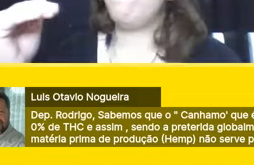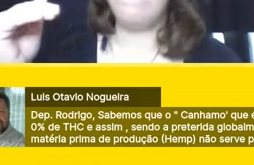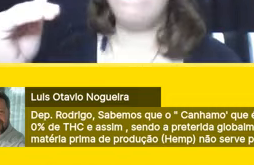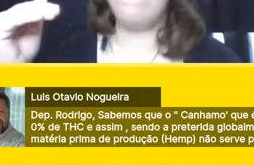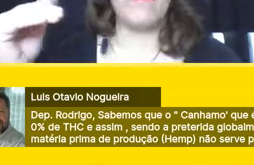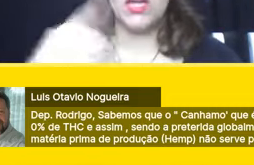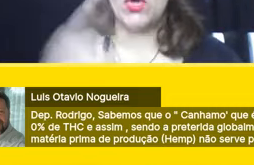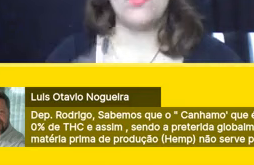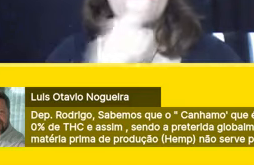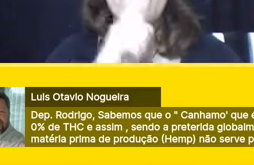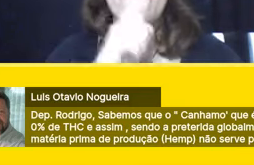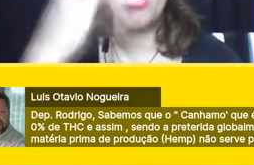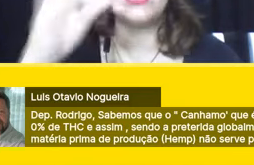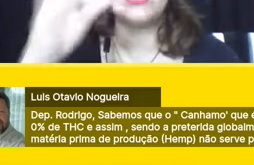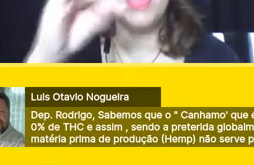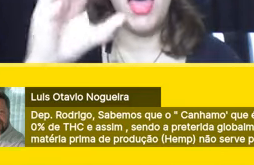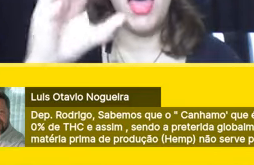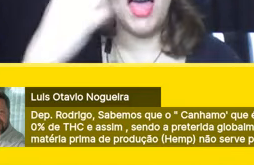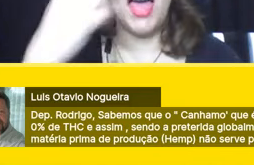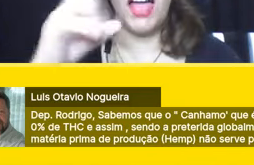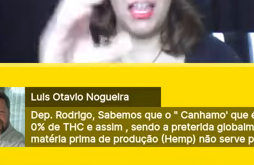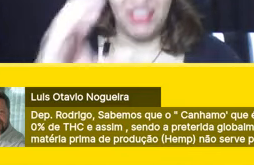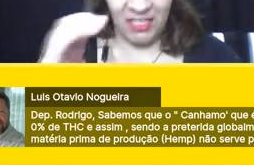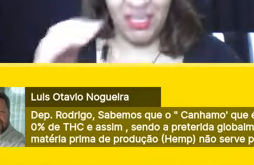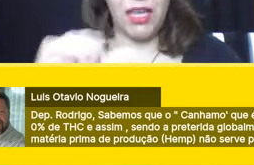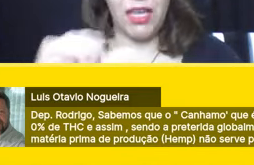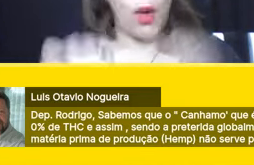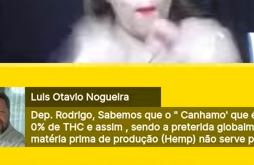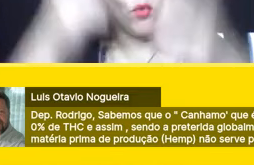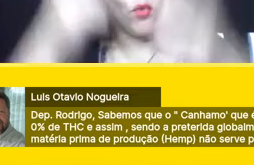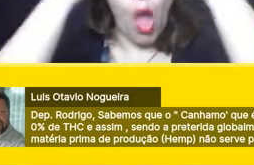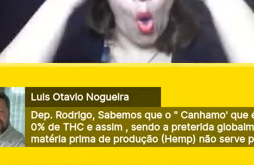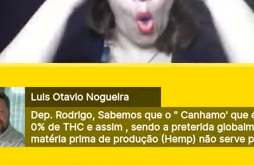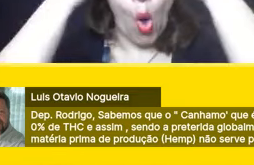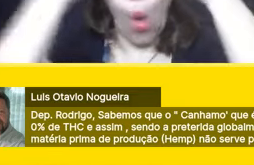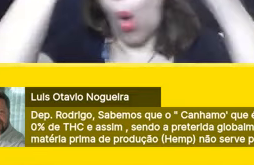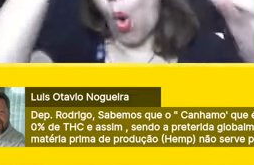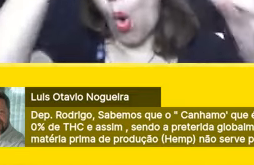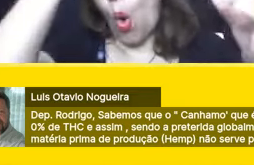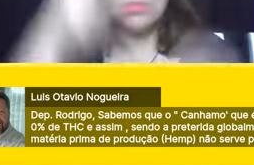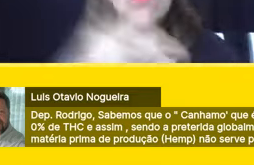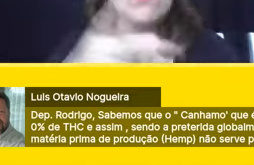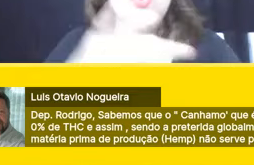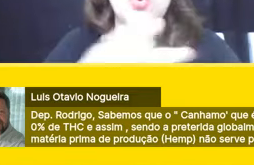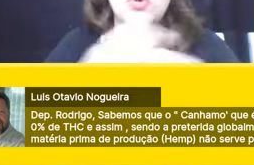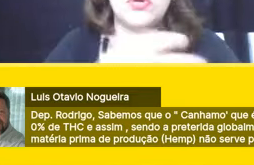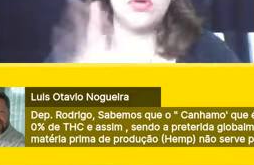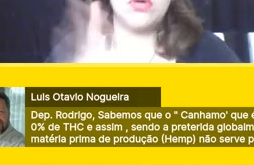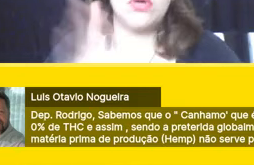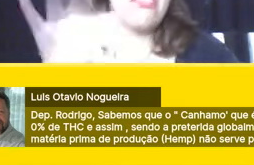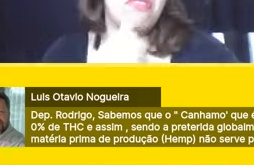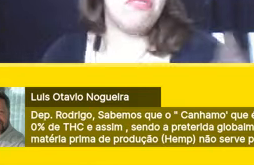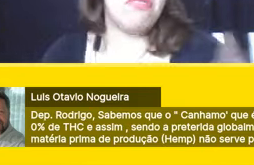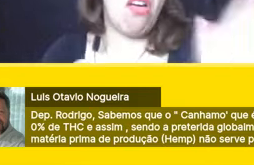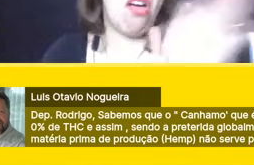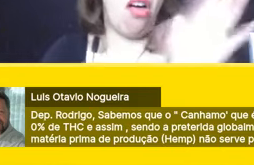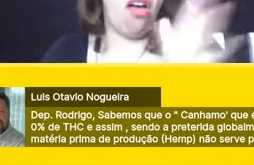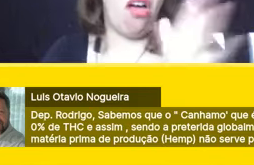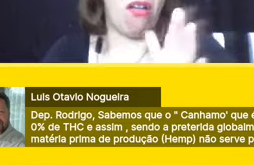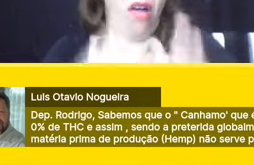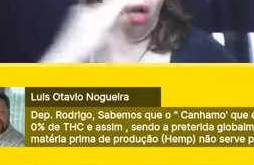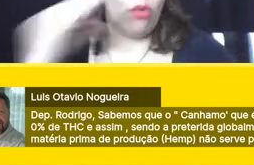conter THC, princípio ativo que altera a consciência dos que procuram para fim recreativo